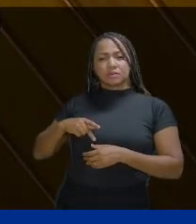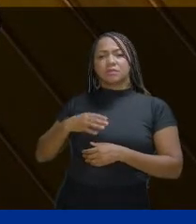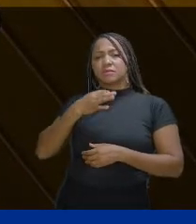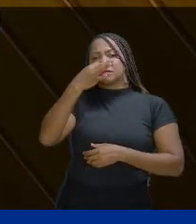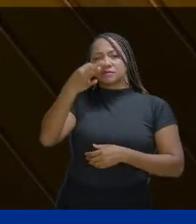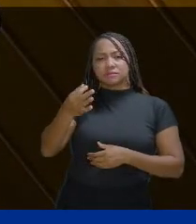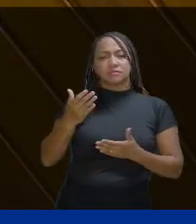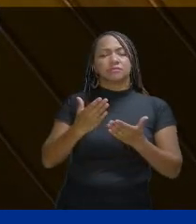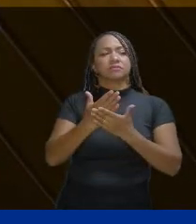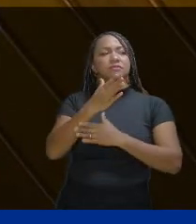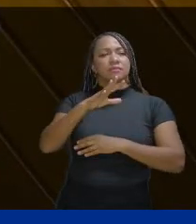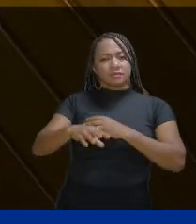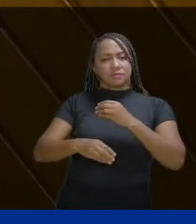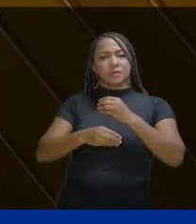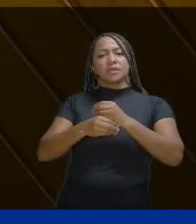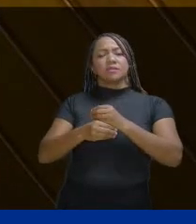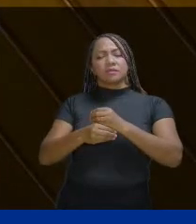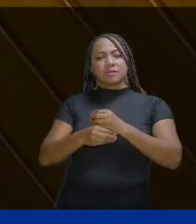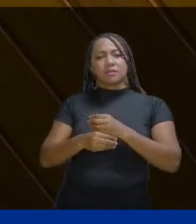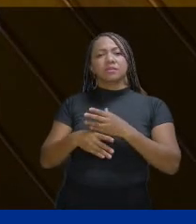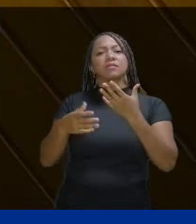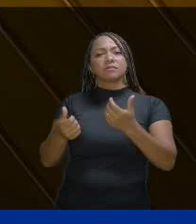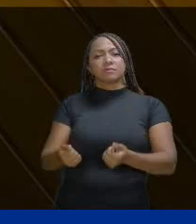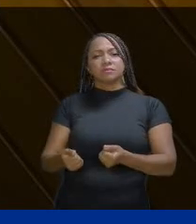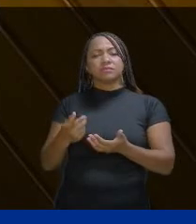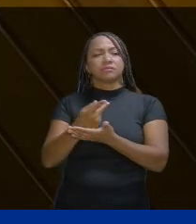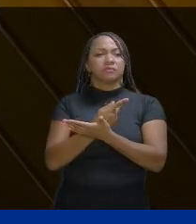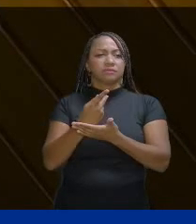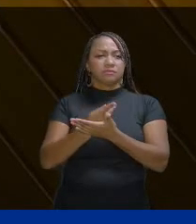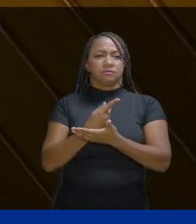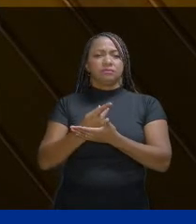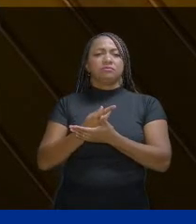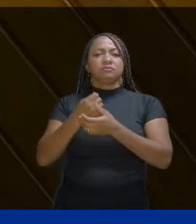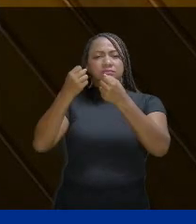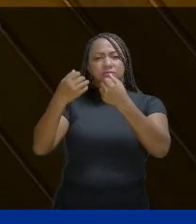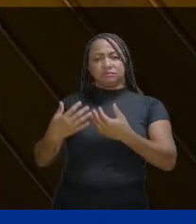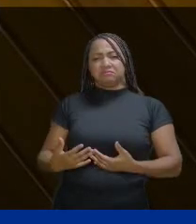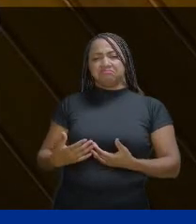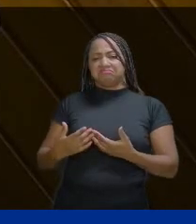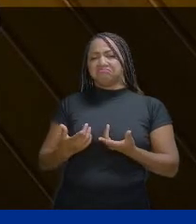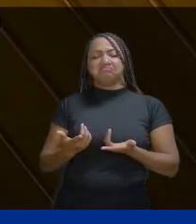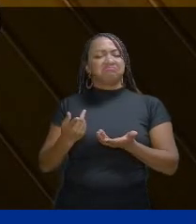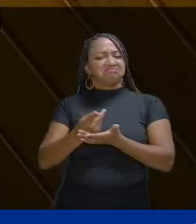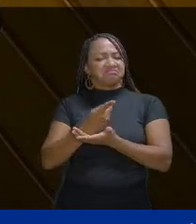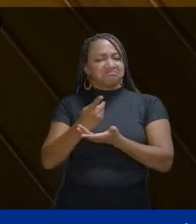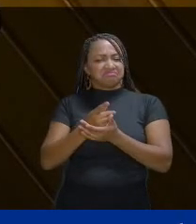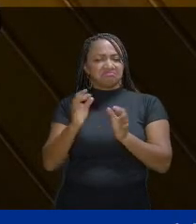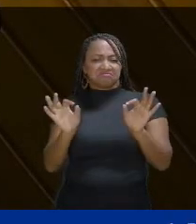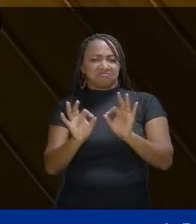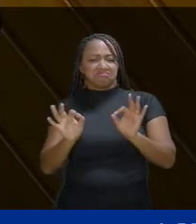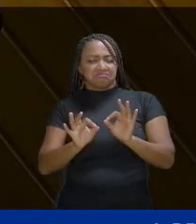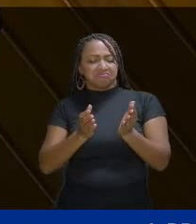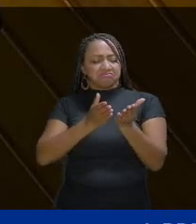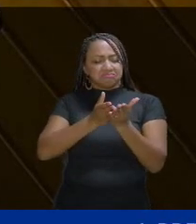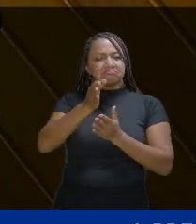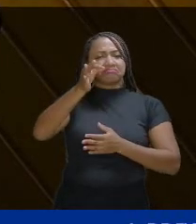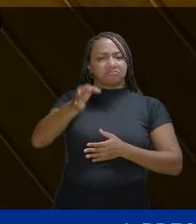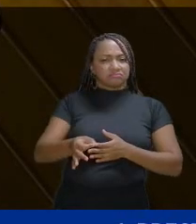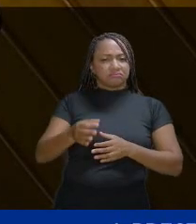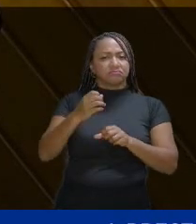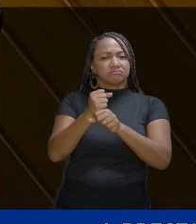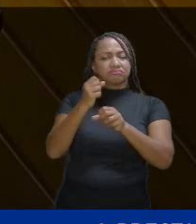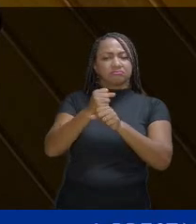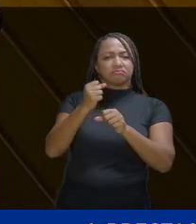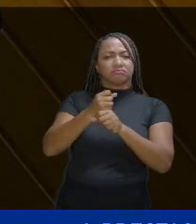sugeriram a aprovação com ressalvas, considerando que as falhas remanescentes não comprometeram a regularidade das Foco da contas. juíza Selma As Gonçalves.